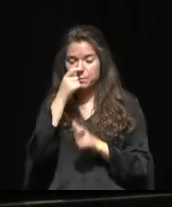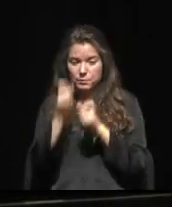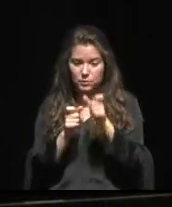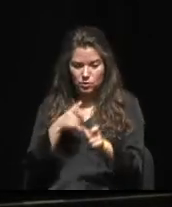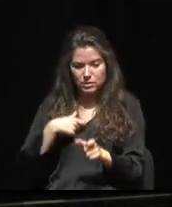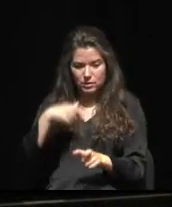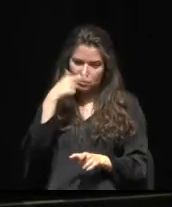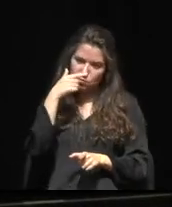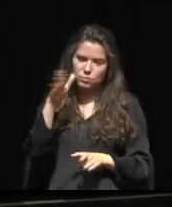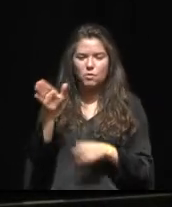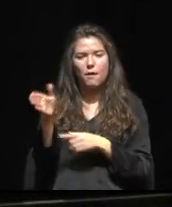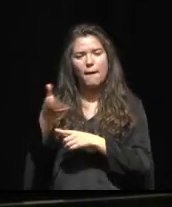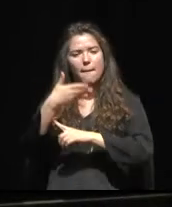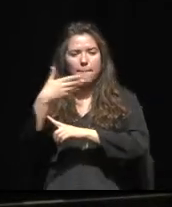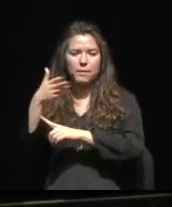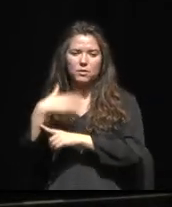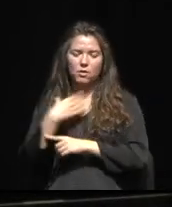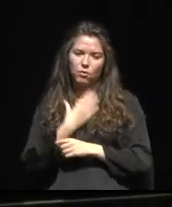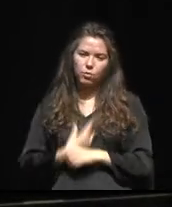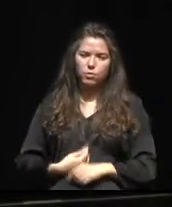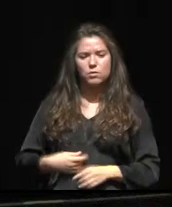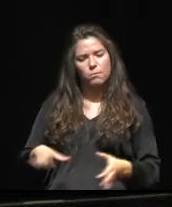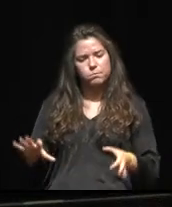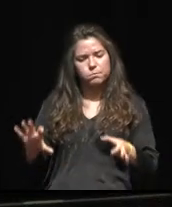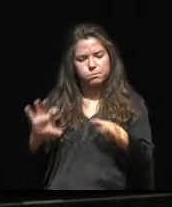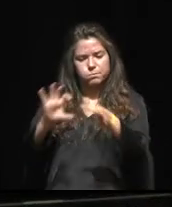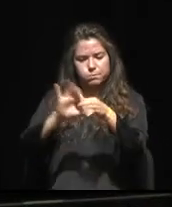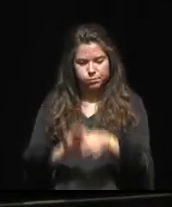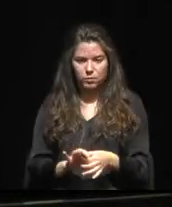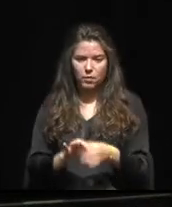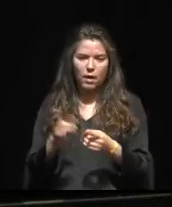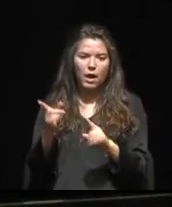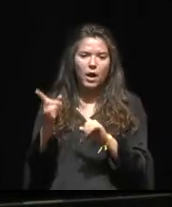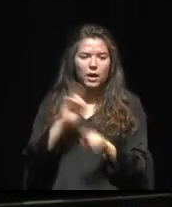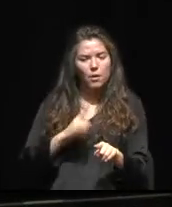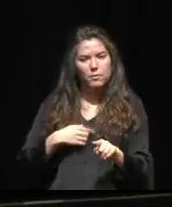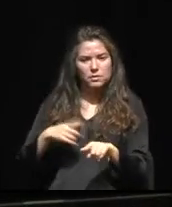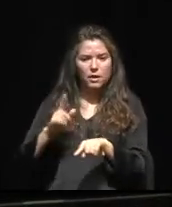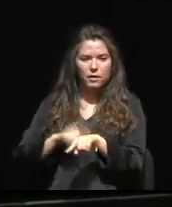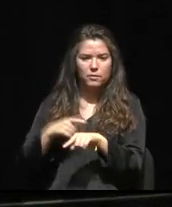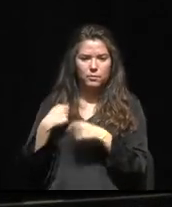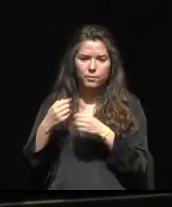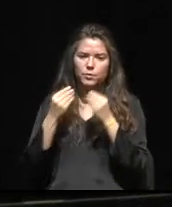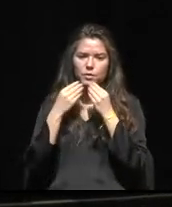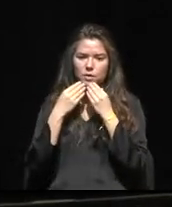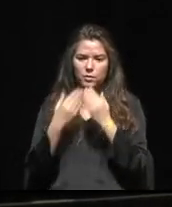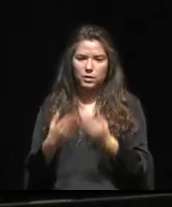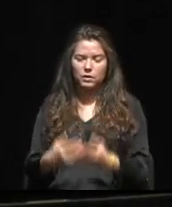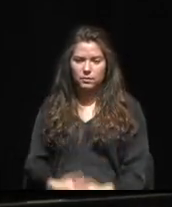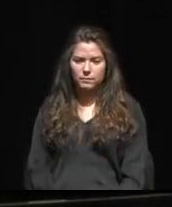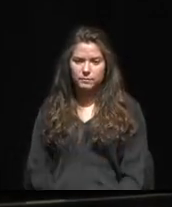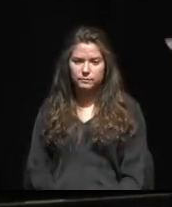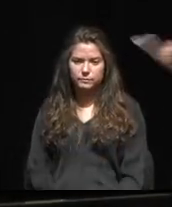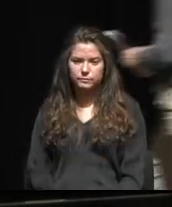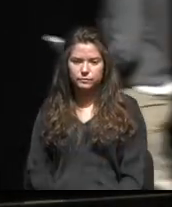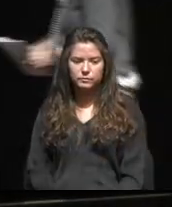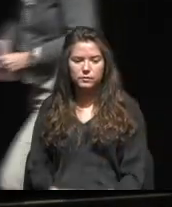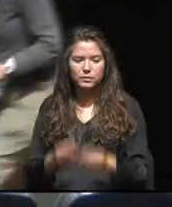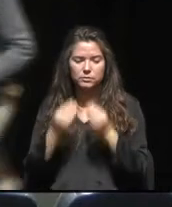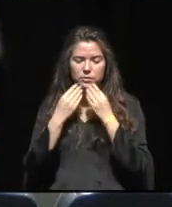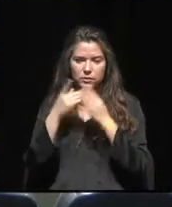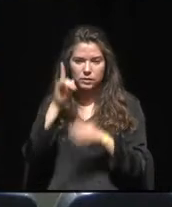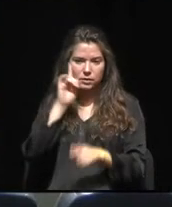estes Patriotas são bons parceiros de Coligação nós não nos esquecemos que não foi assim há tanto tempo muito obrigada obrigada